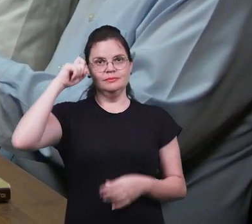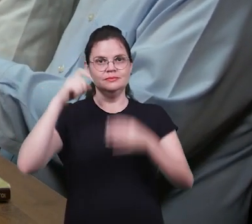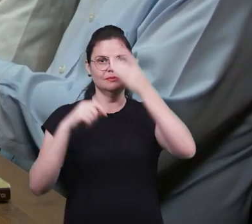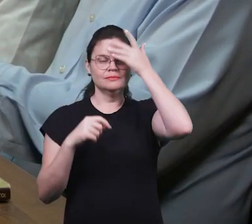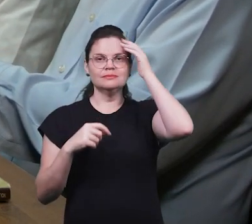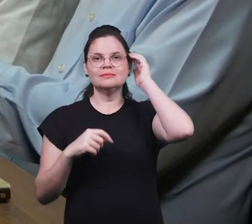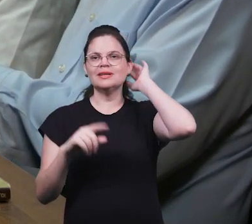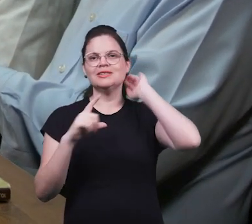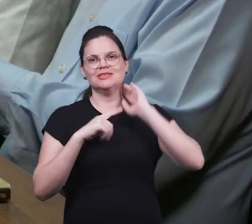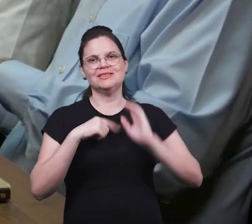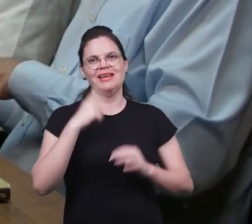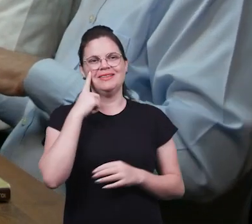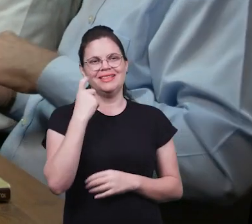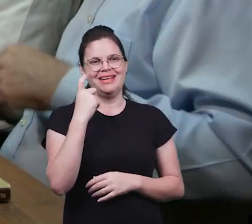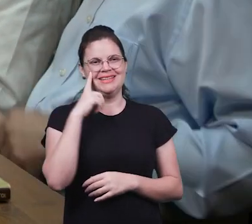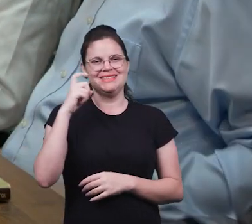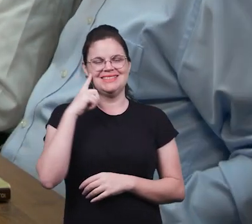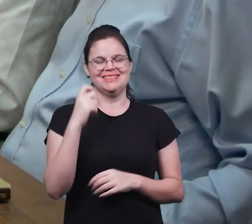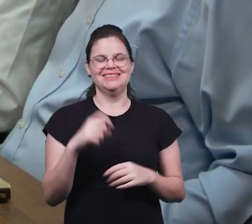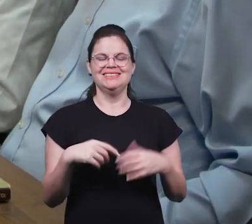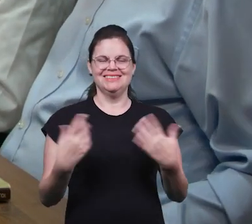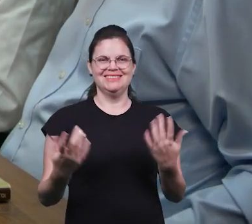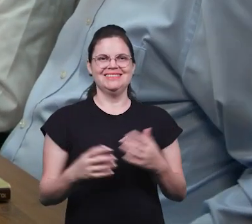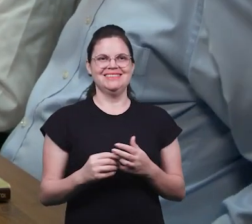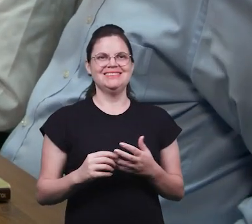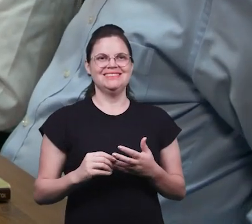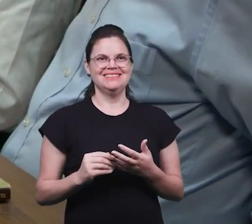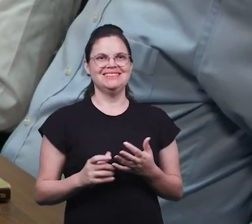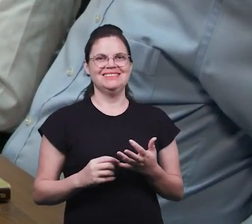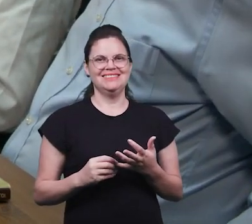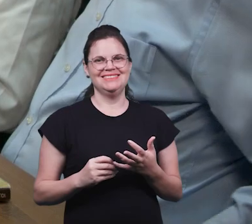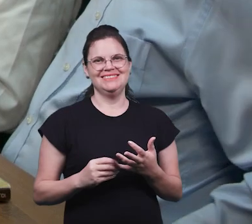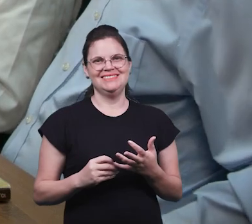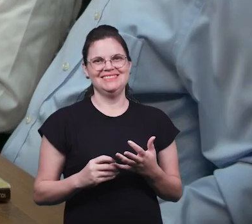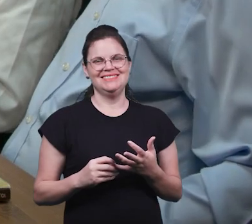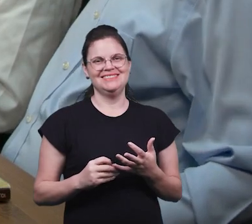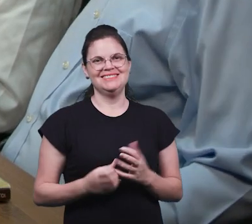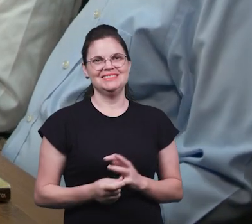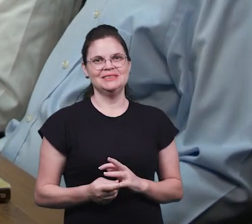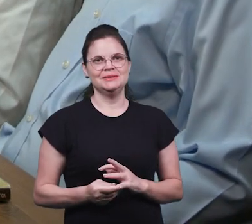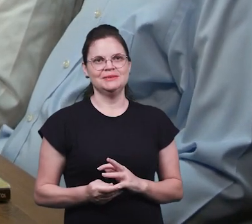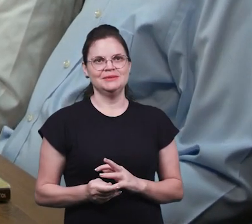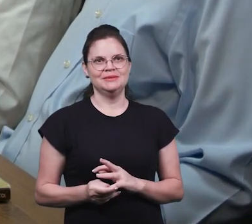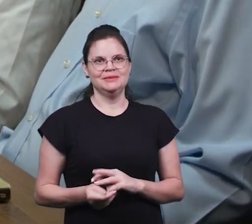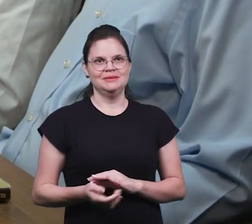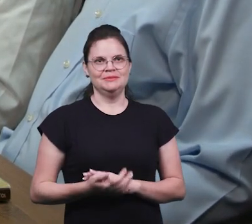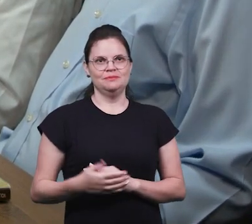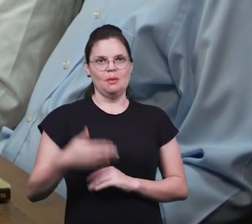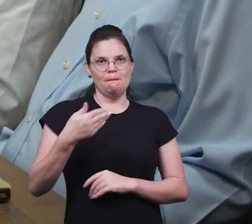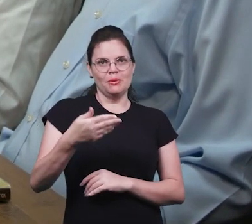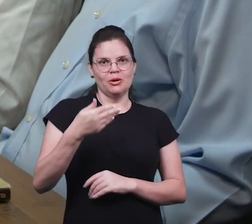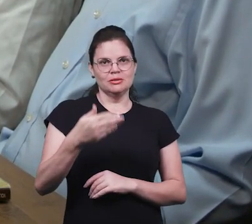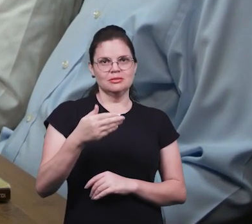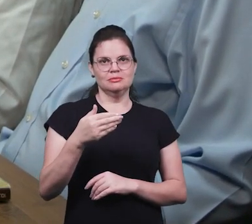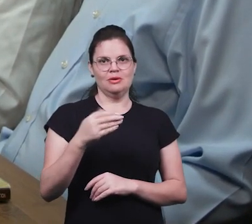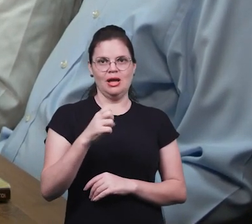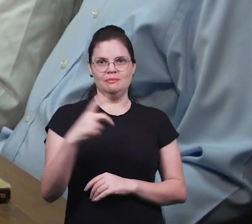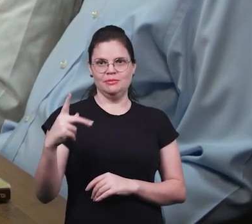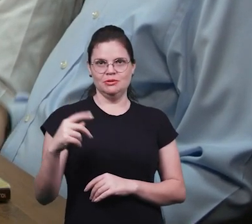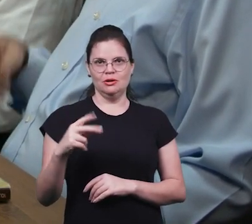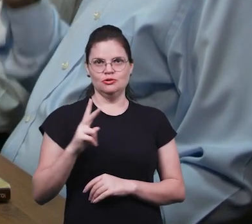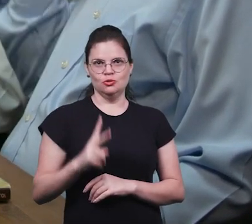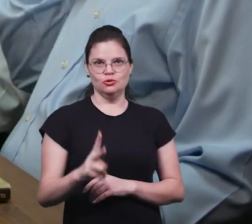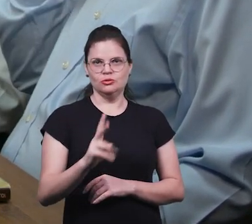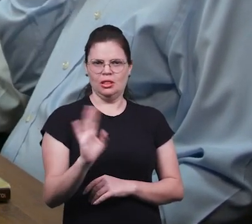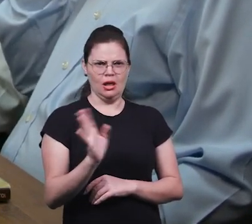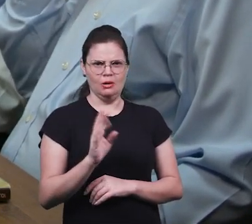O assunto é muito interessante. Nós temos mais alguns minutinhos. Mas não sei. Deixamos para o próximo capítulo, então? Próximo episódio?